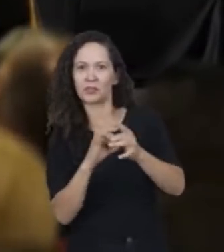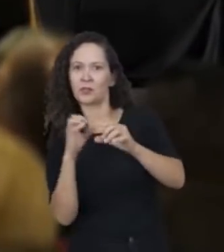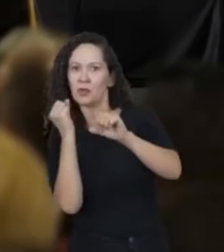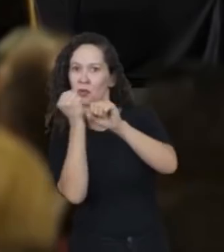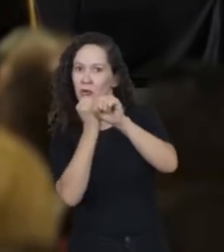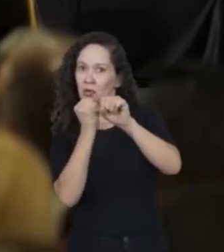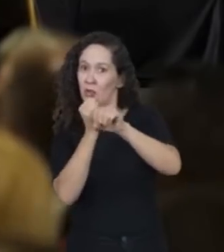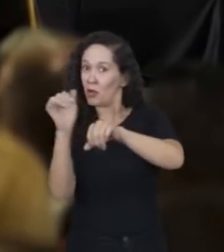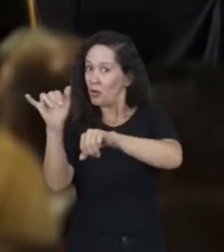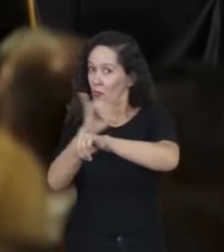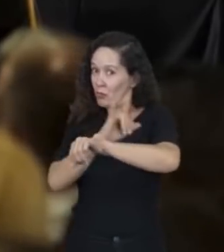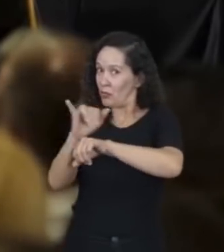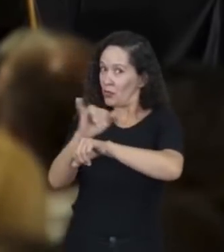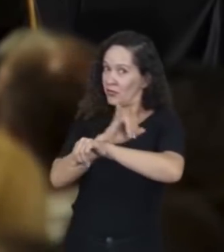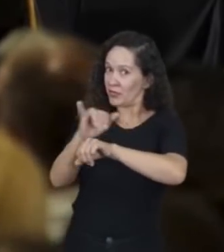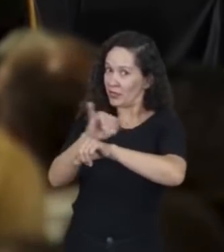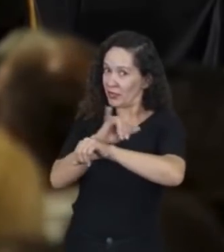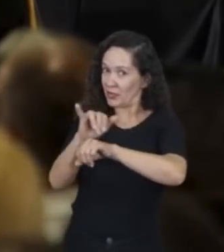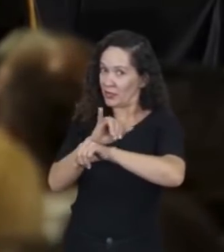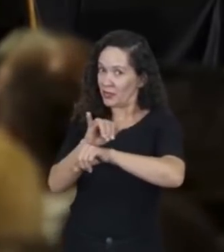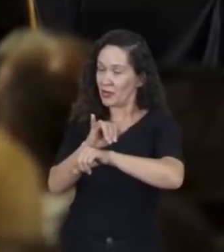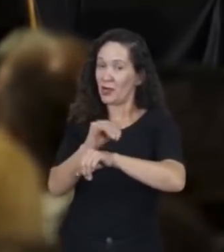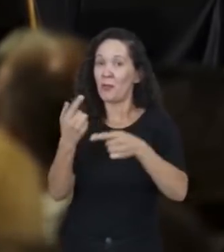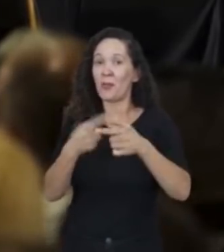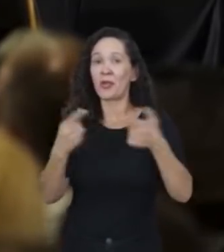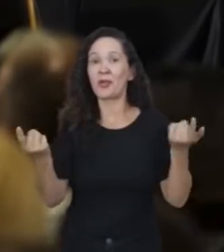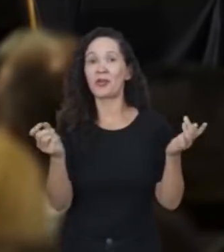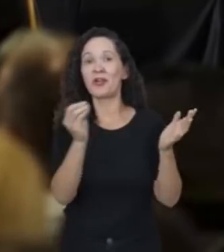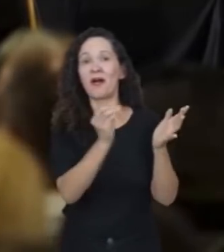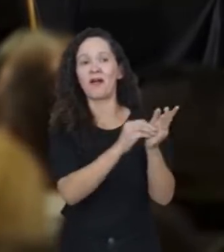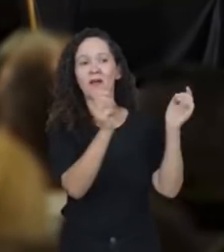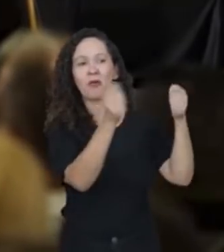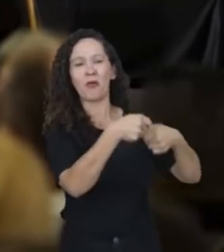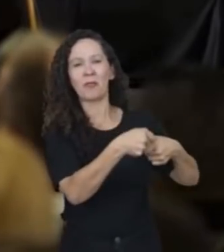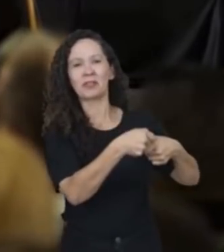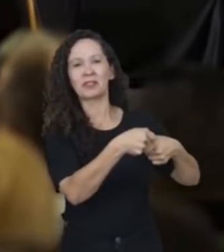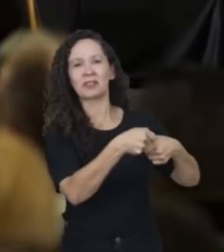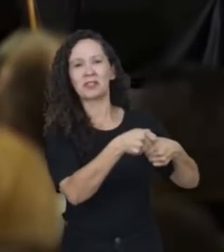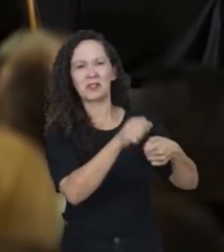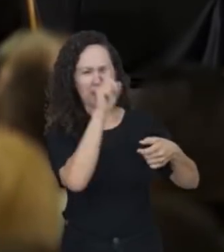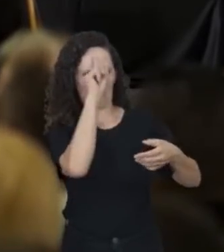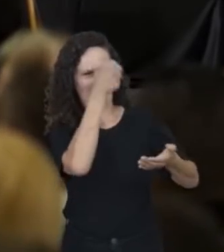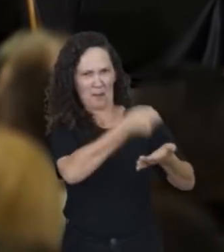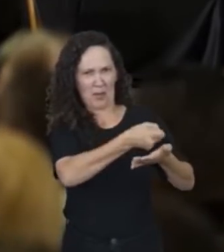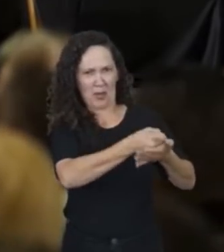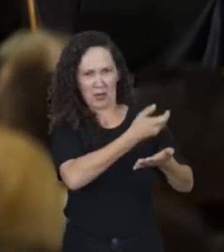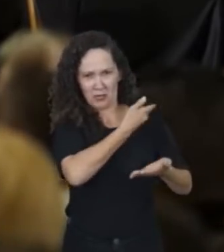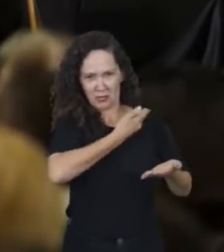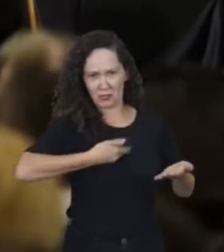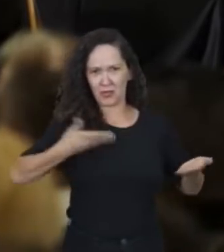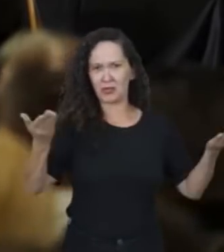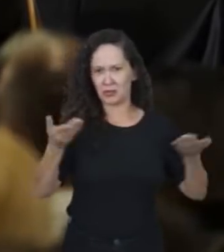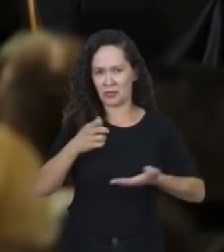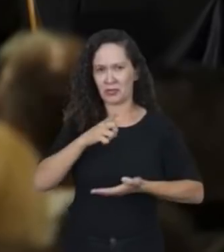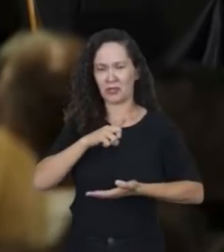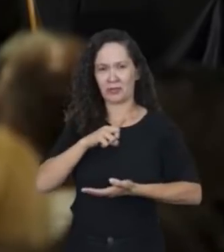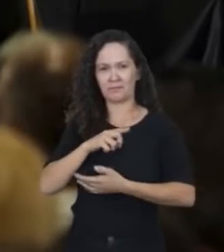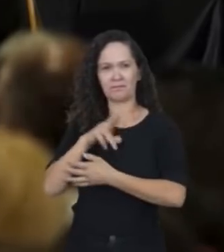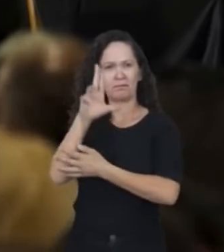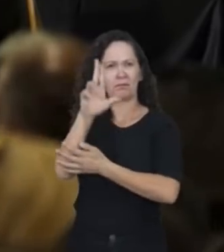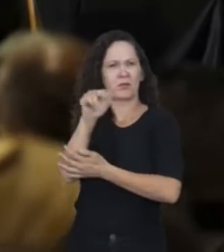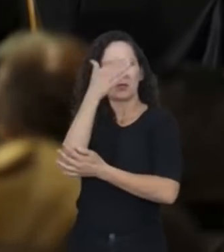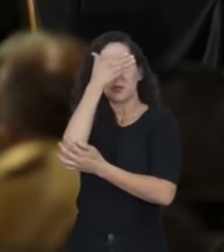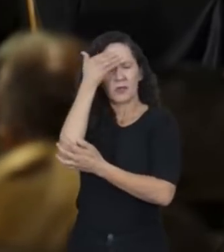a incompetência e ao autoritarismo que os governos nunca me esqueço